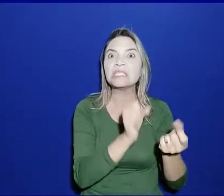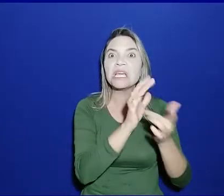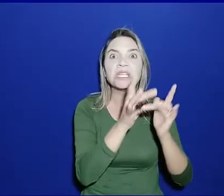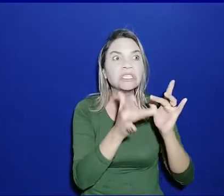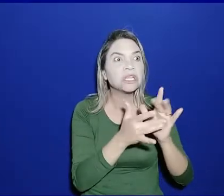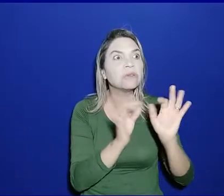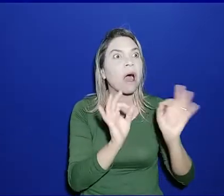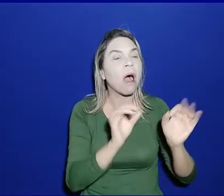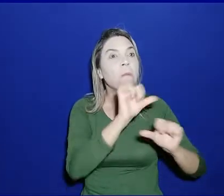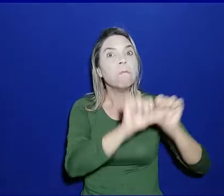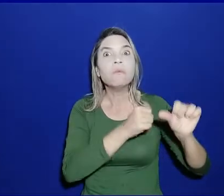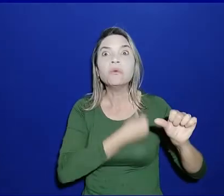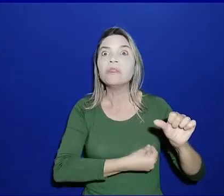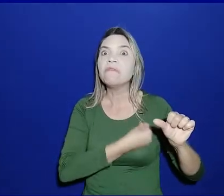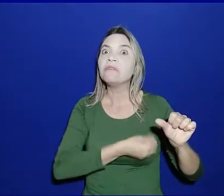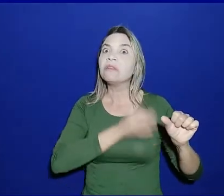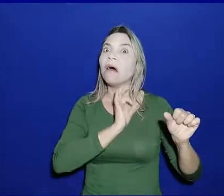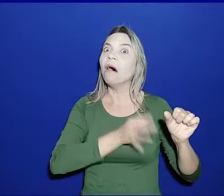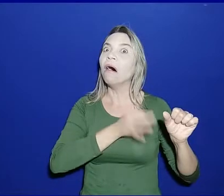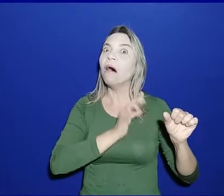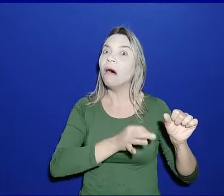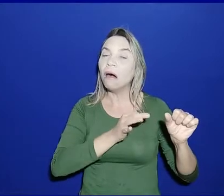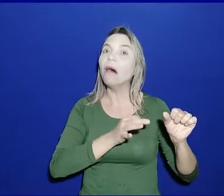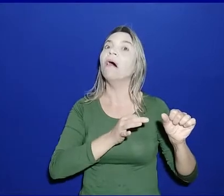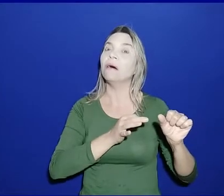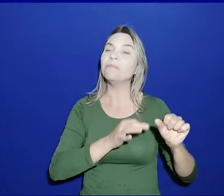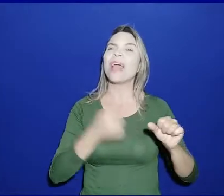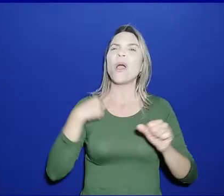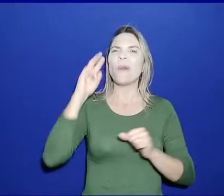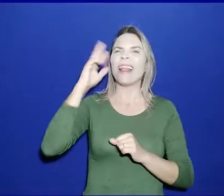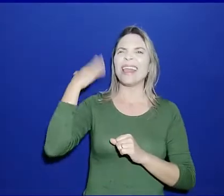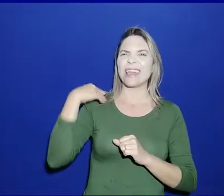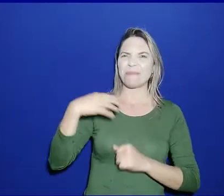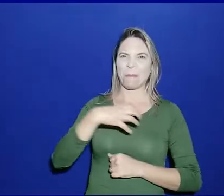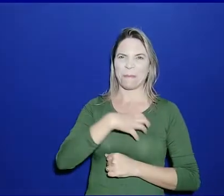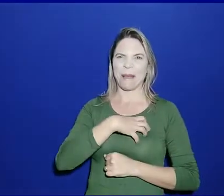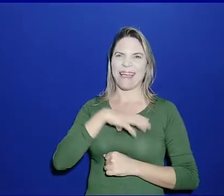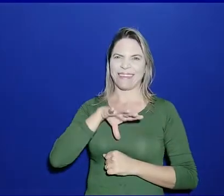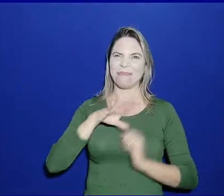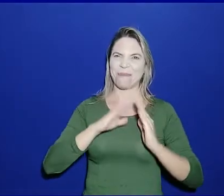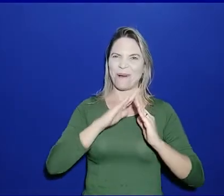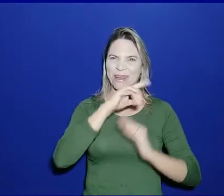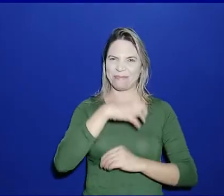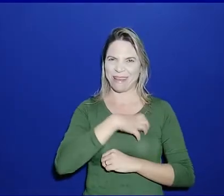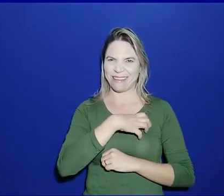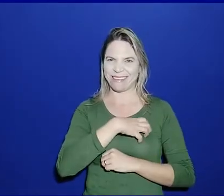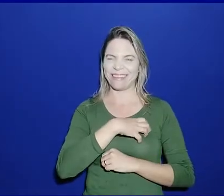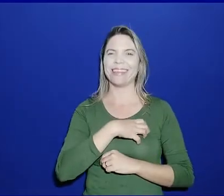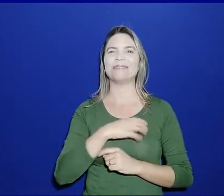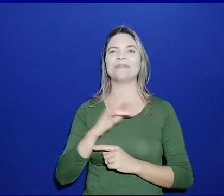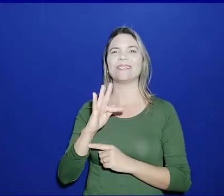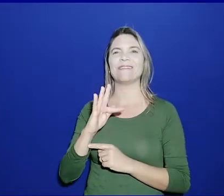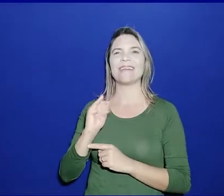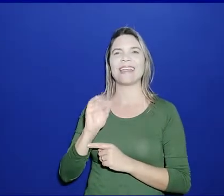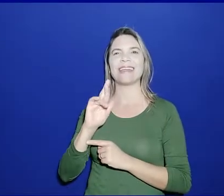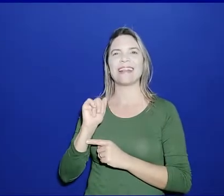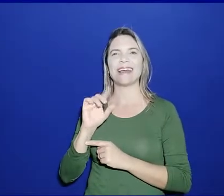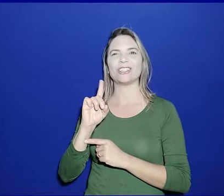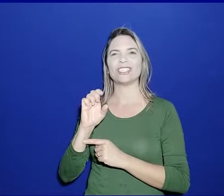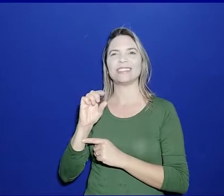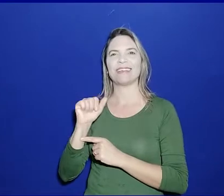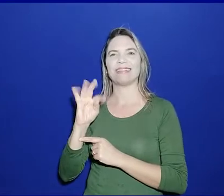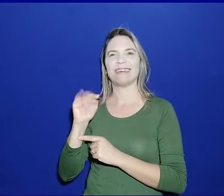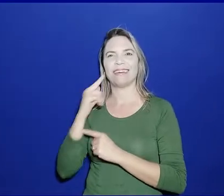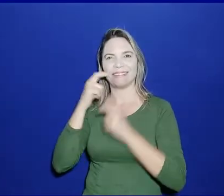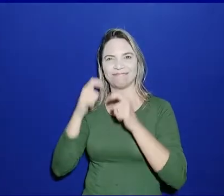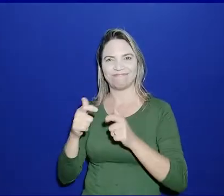crê. Lembro-me que ainda quando pastor em Feira de Santana, na Bahia, um homem foi